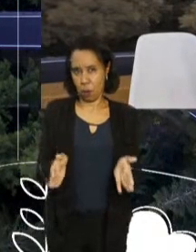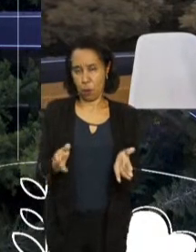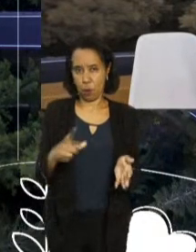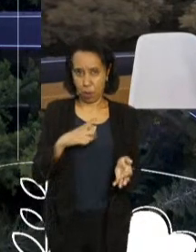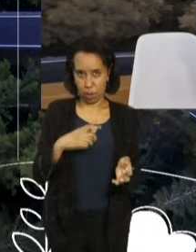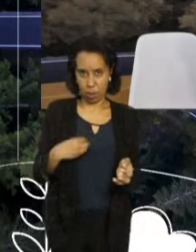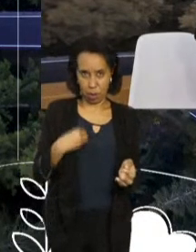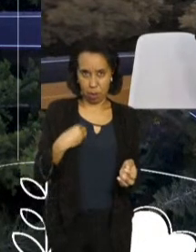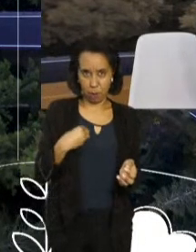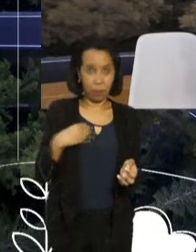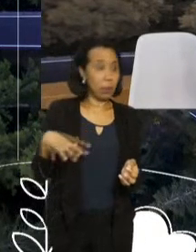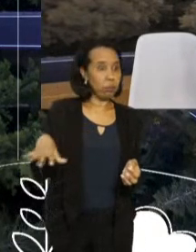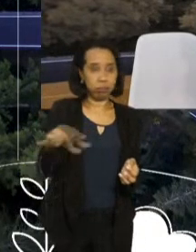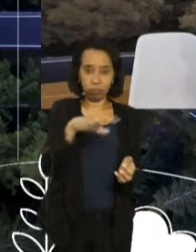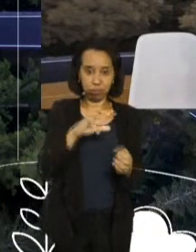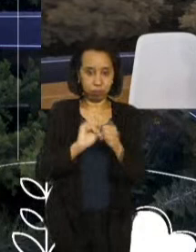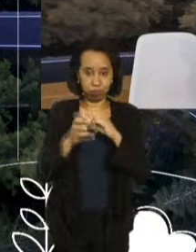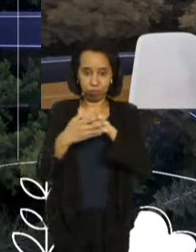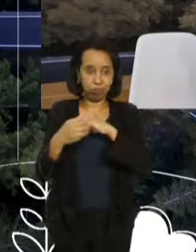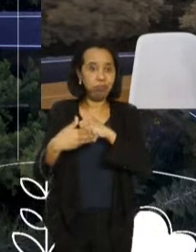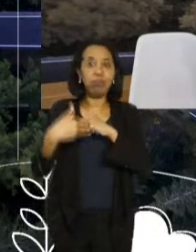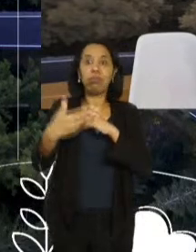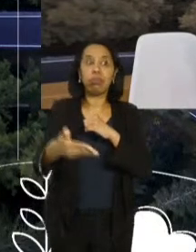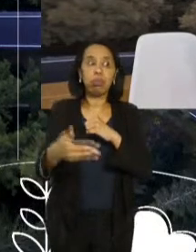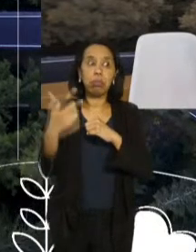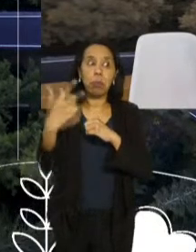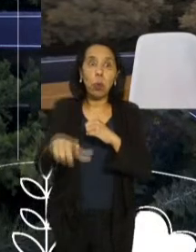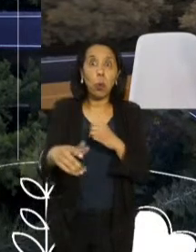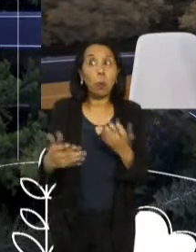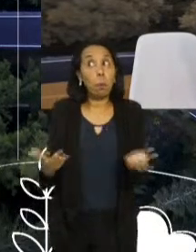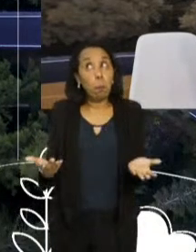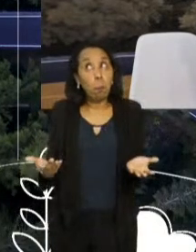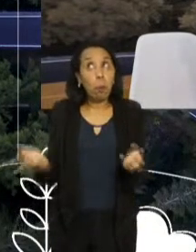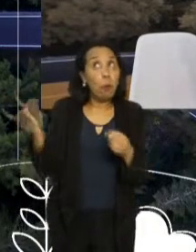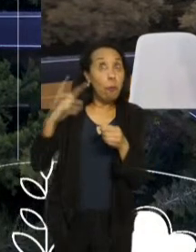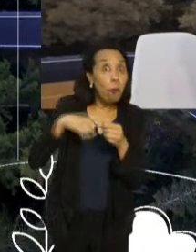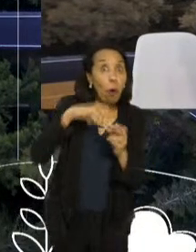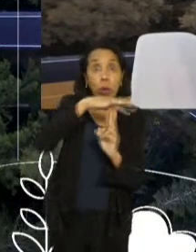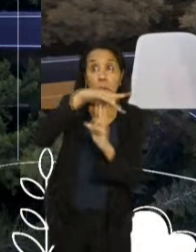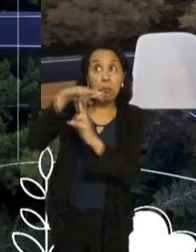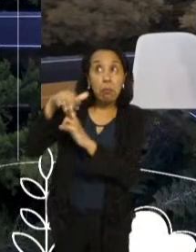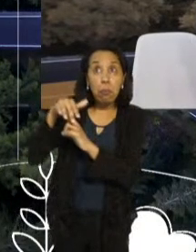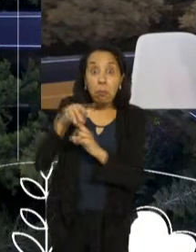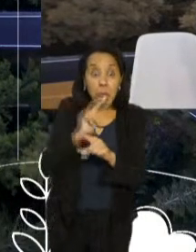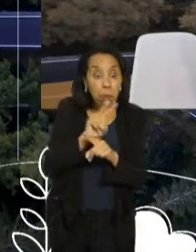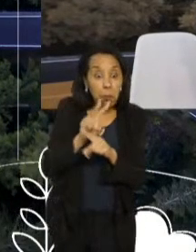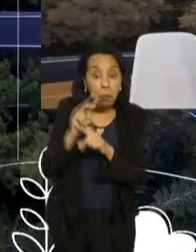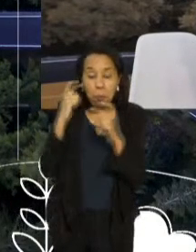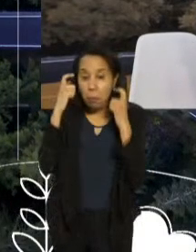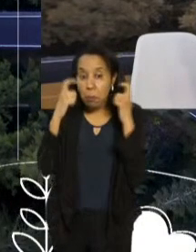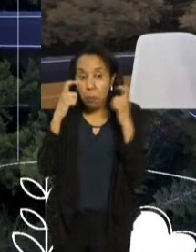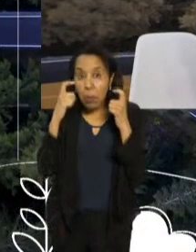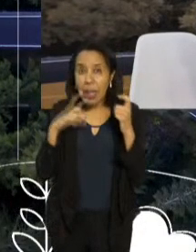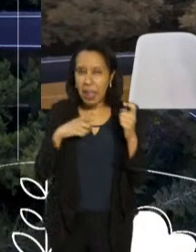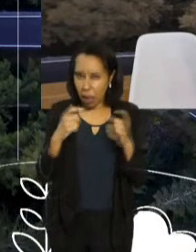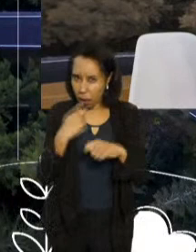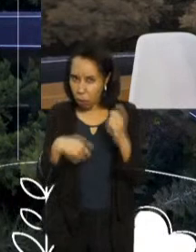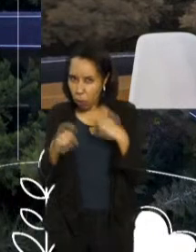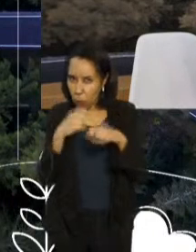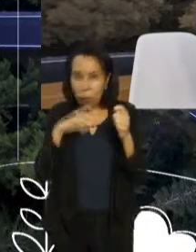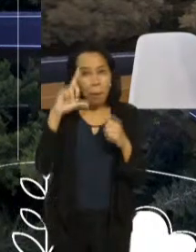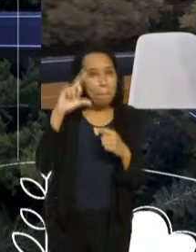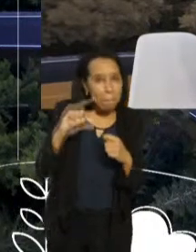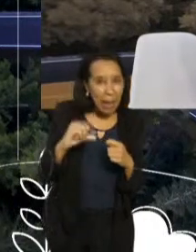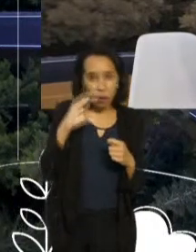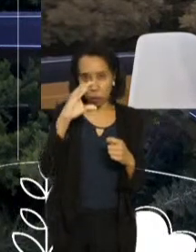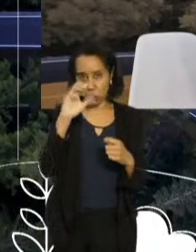vivendo um momento, a possível pós-pandemia, uma retomada verde? É possível termos uma economia de baixo carbono que faça